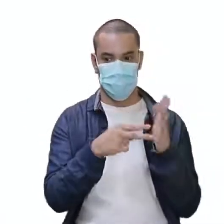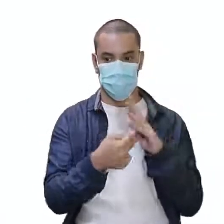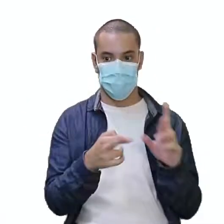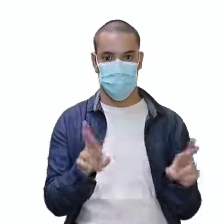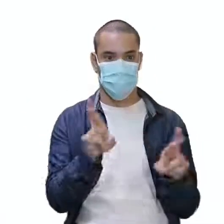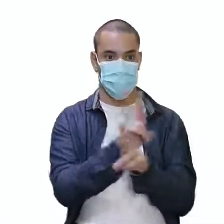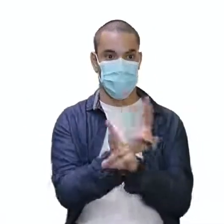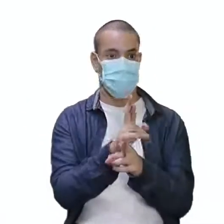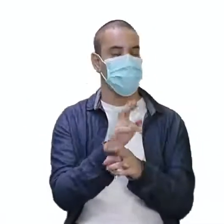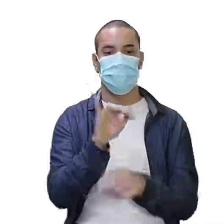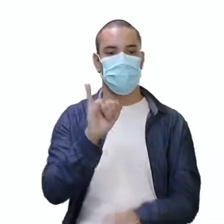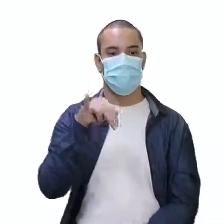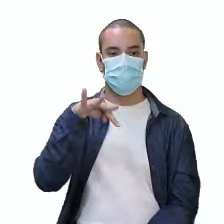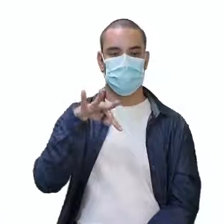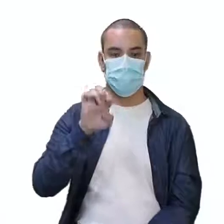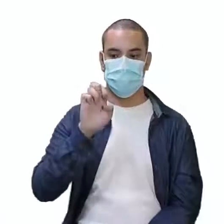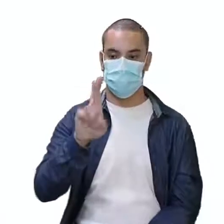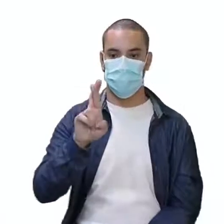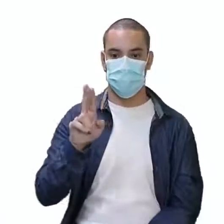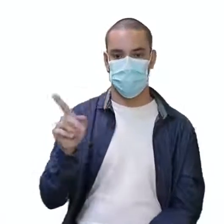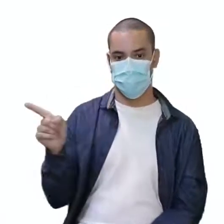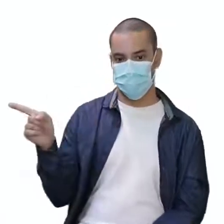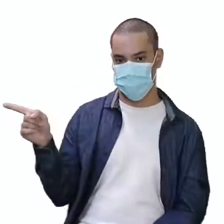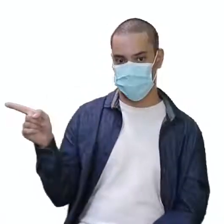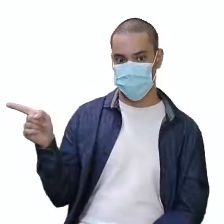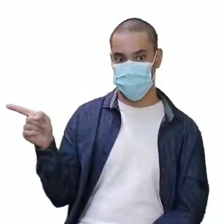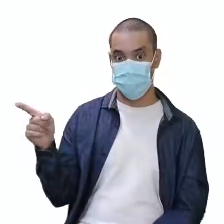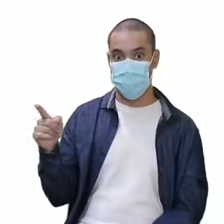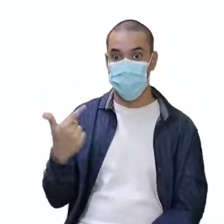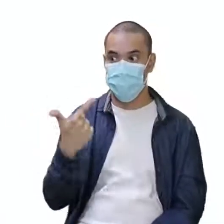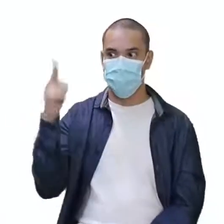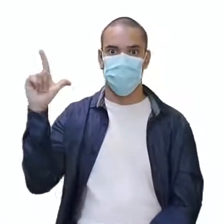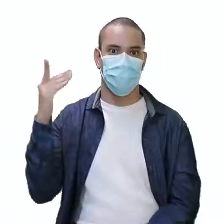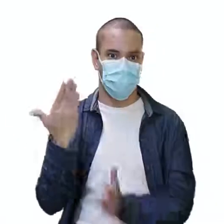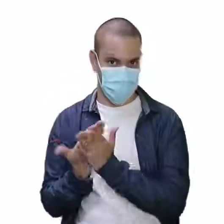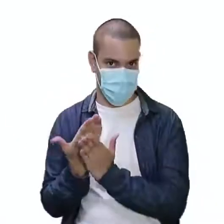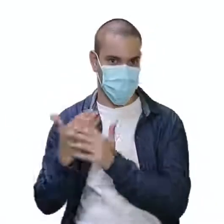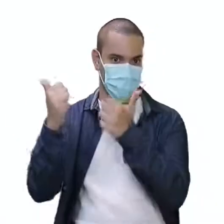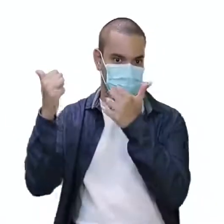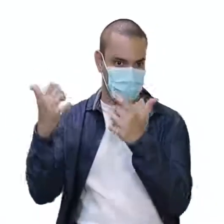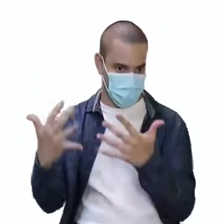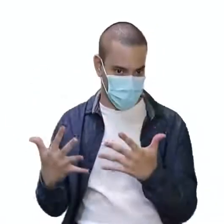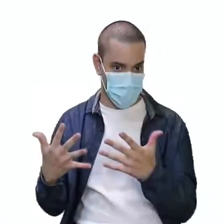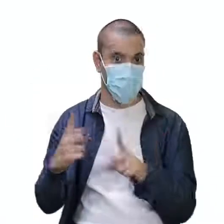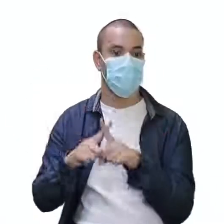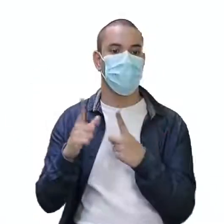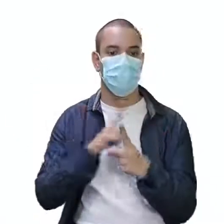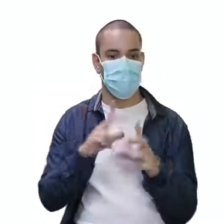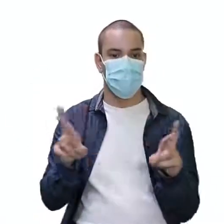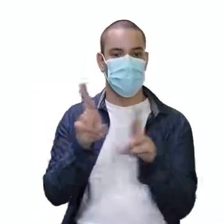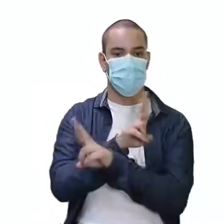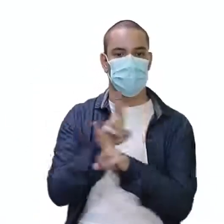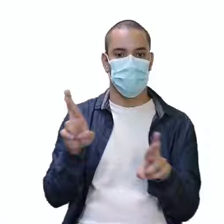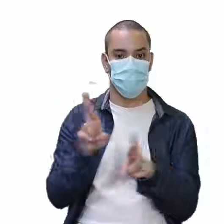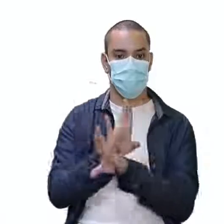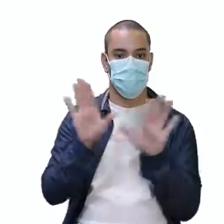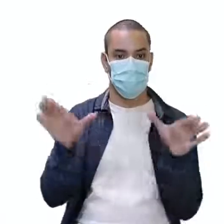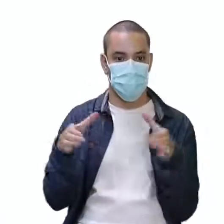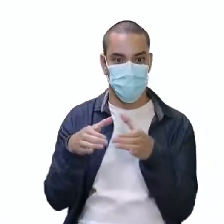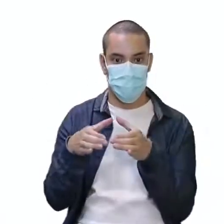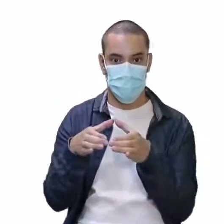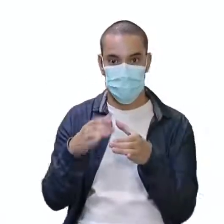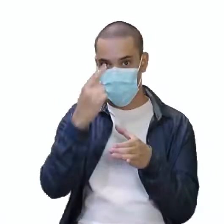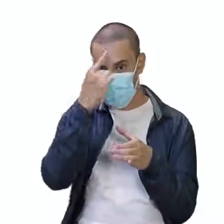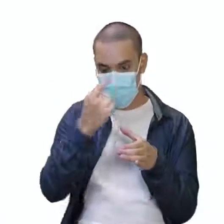interespecíficas, que não é o foco desta aula, tá? Mas são as relações estabelecidas entre indivíduos